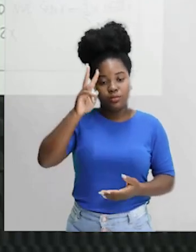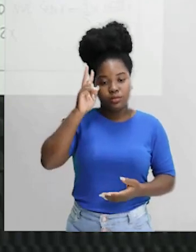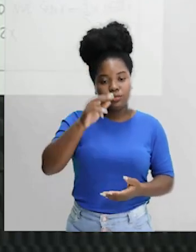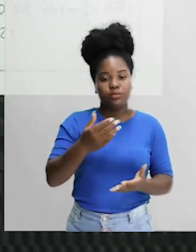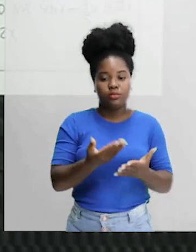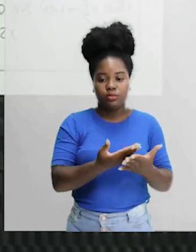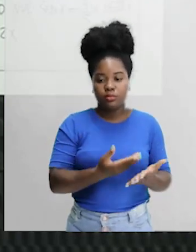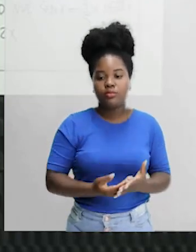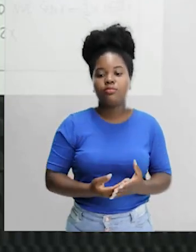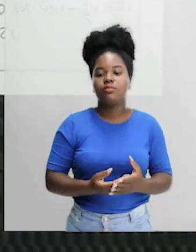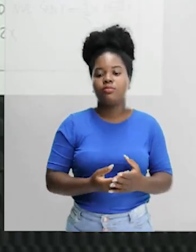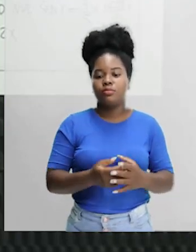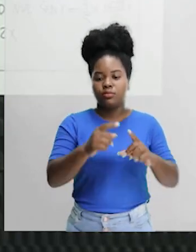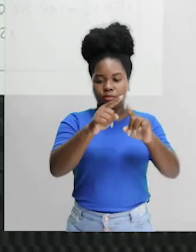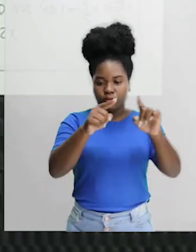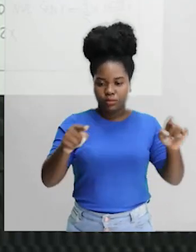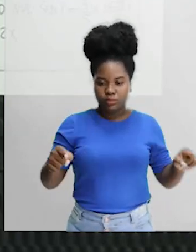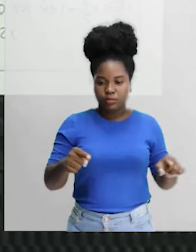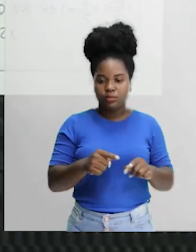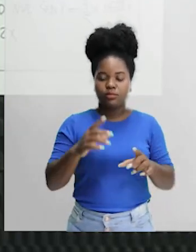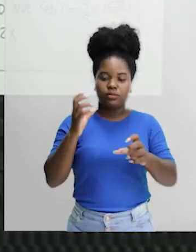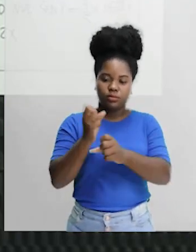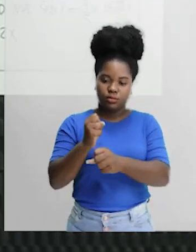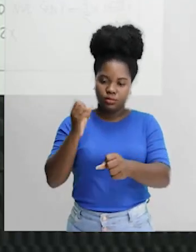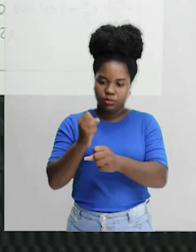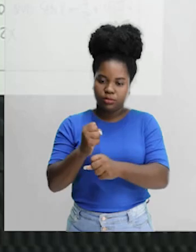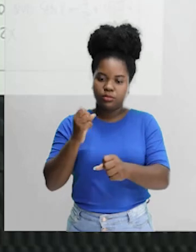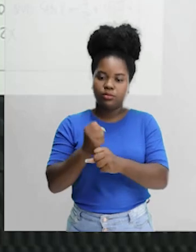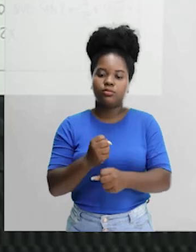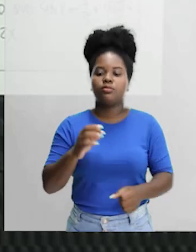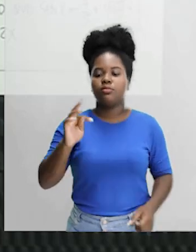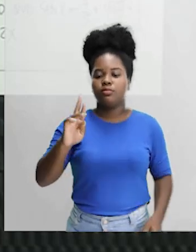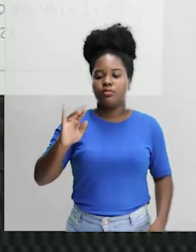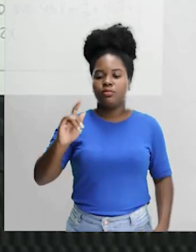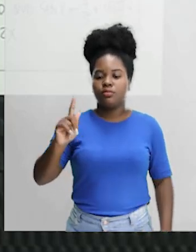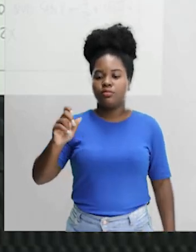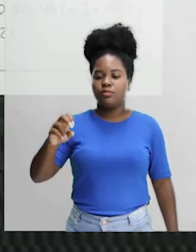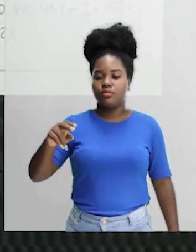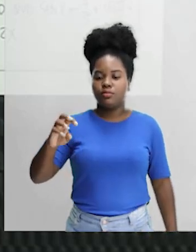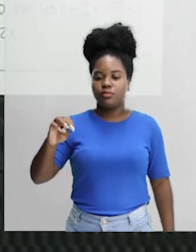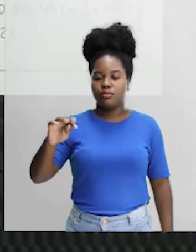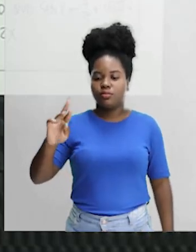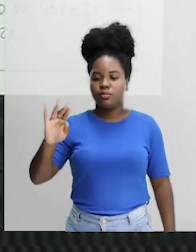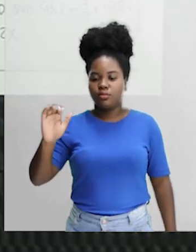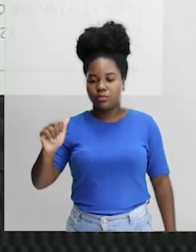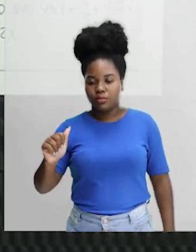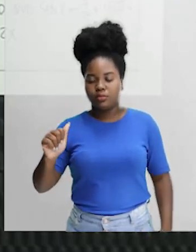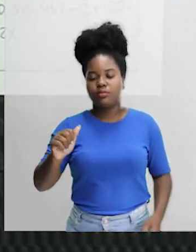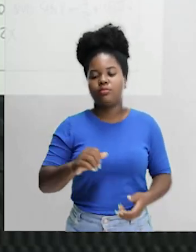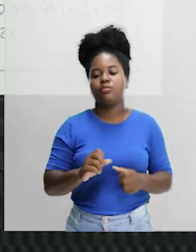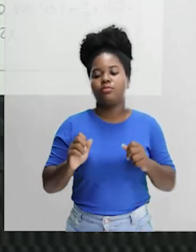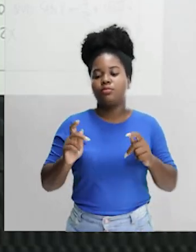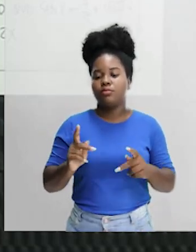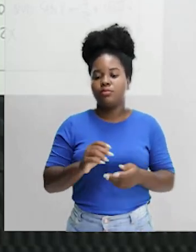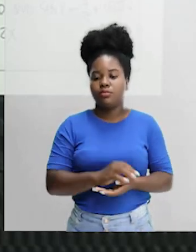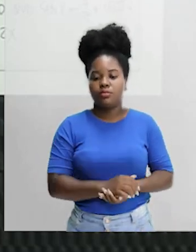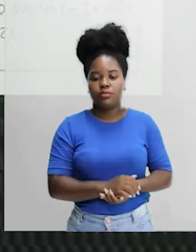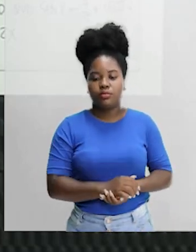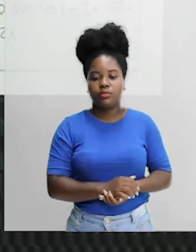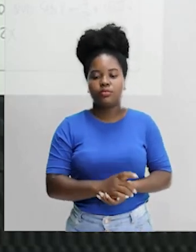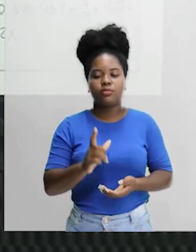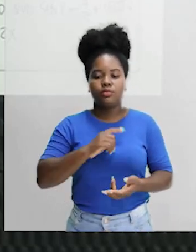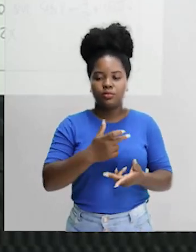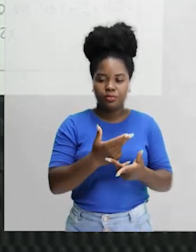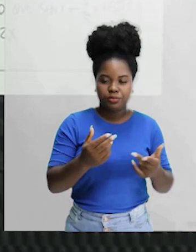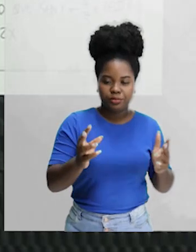o estudo da trigonometria, né? Que é o nosso conteúdo aí do quarto bimestre do ano letivo de 2021. Tá? Tem